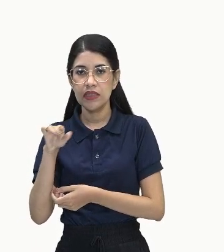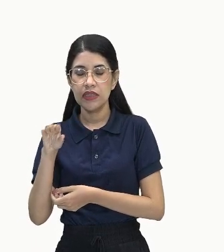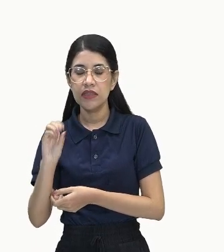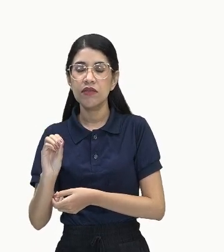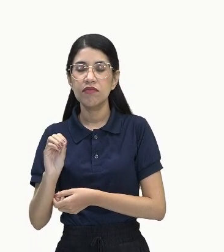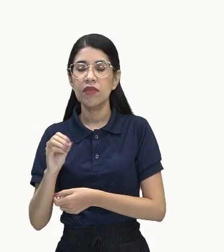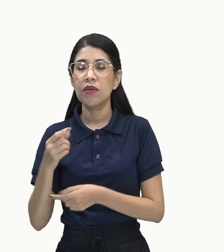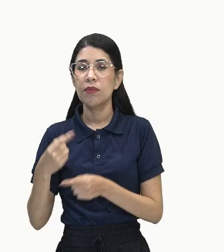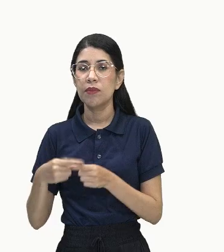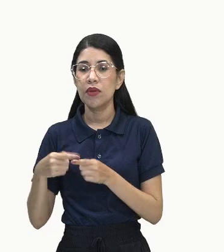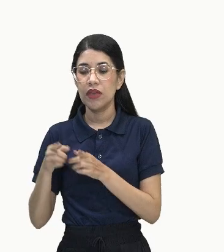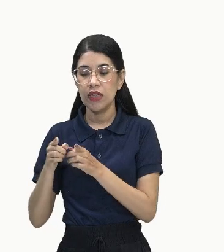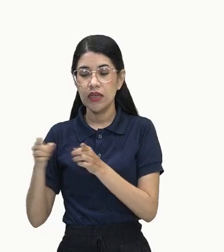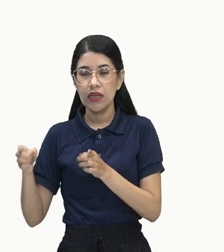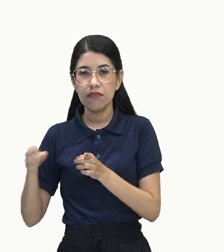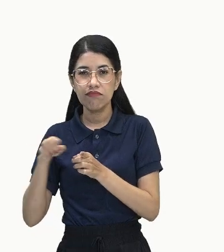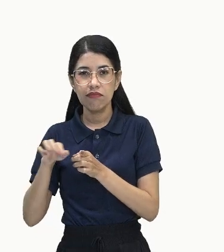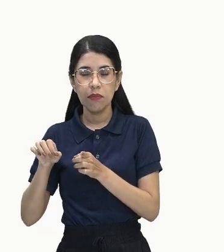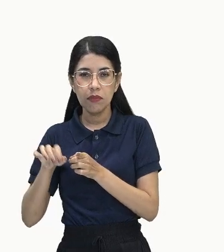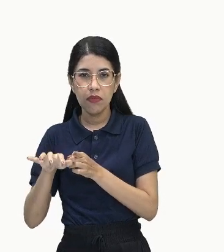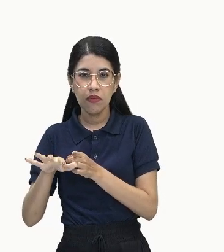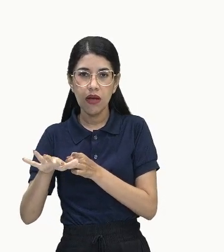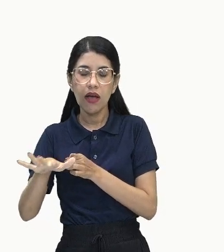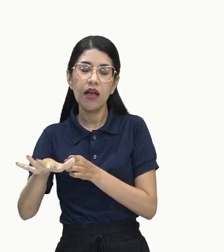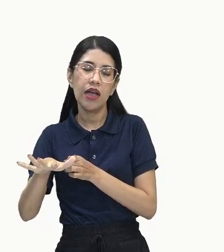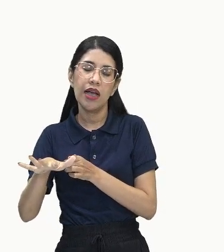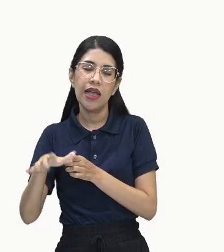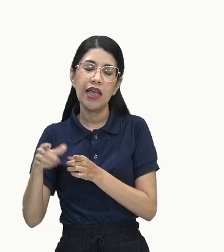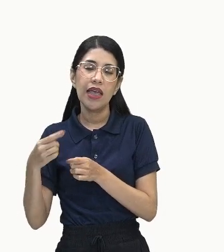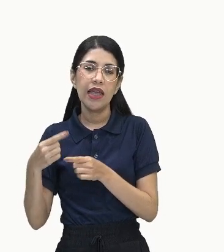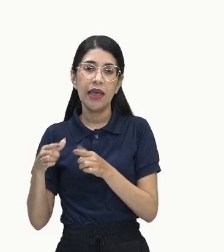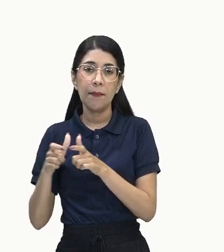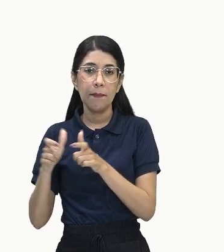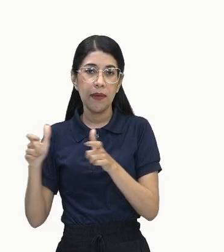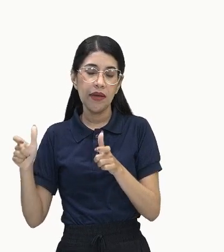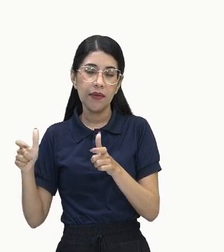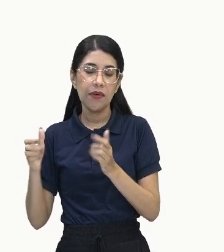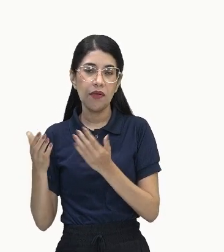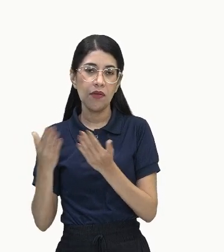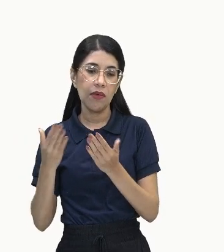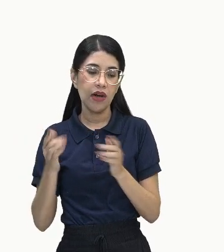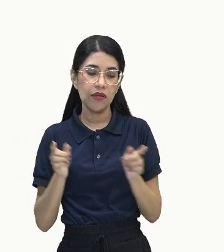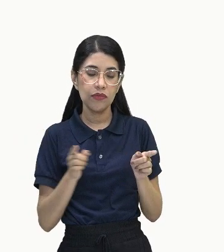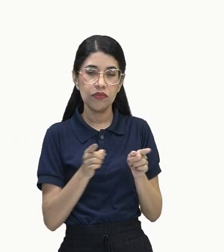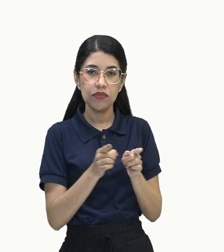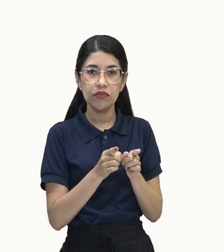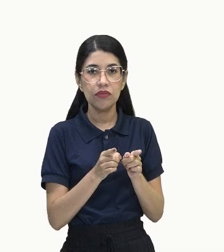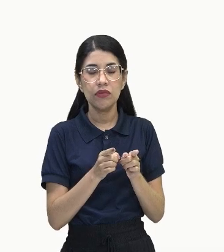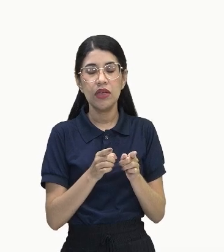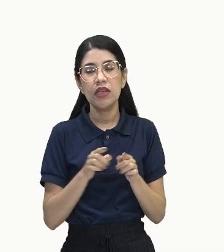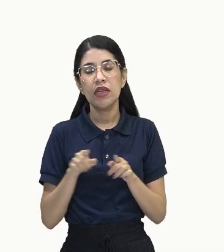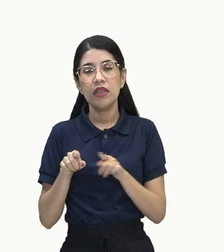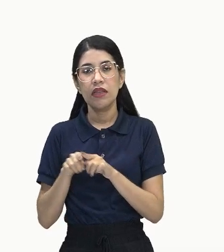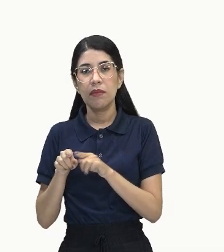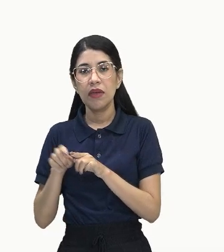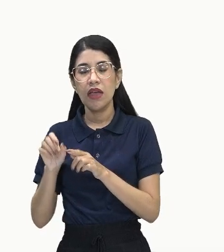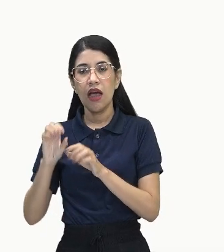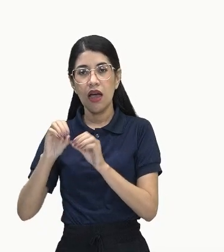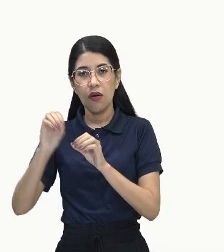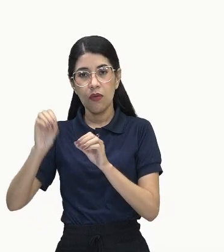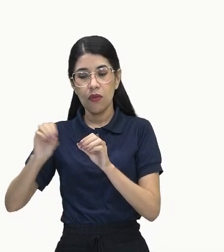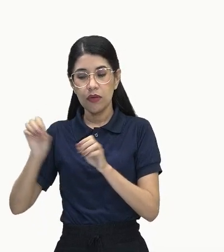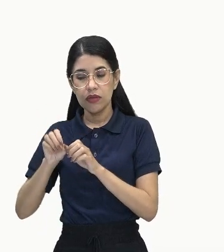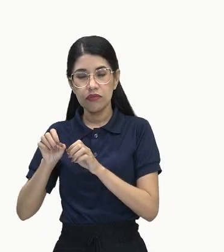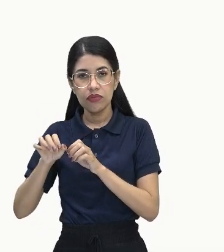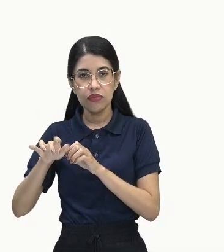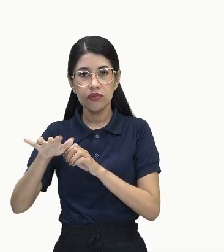essa fenda, ela tem uma dimensão bem maior do que o comprimento de onda da onda